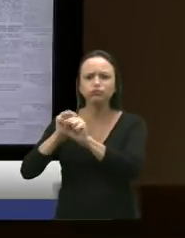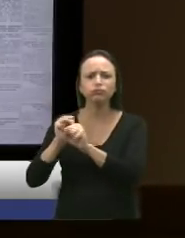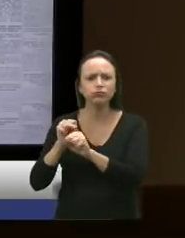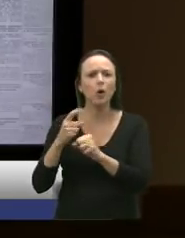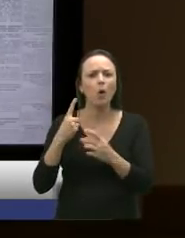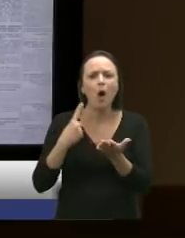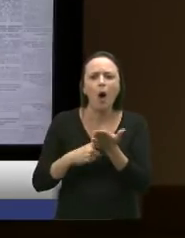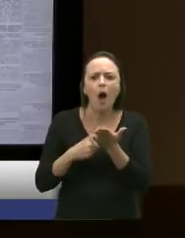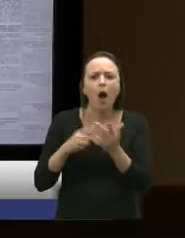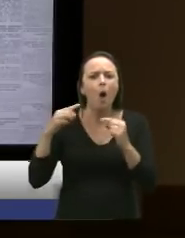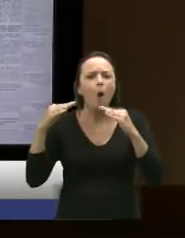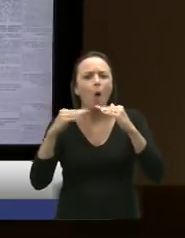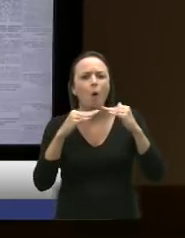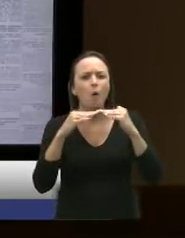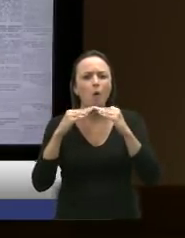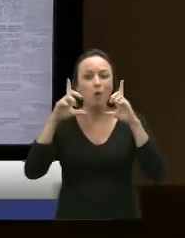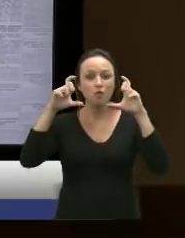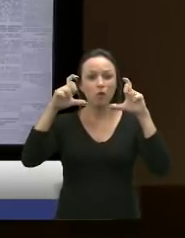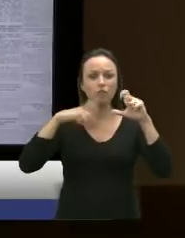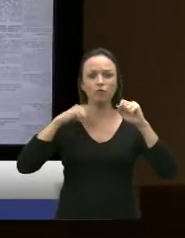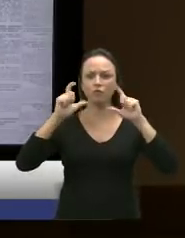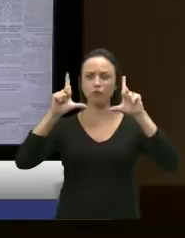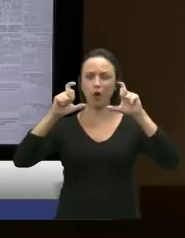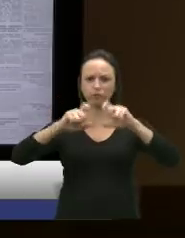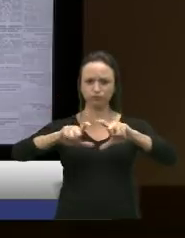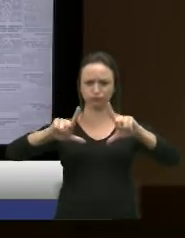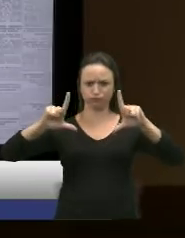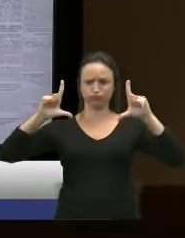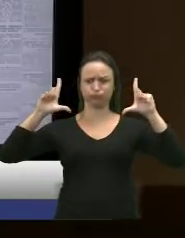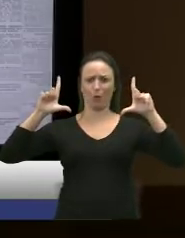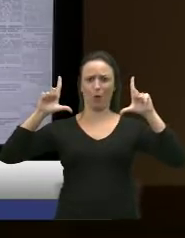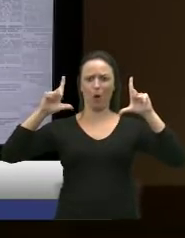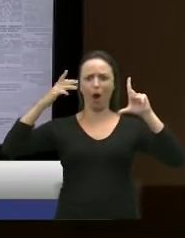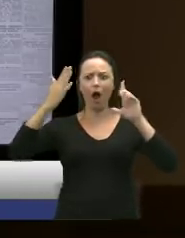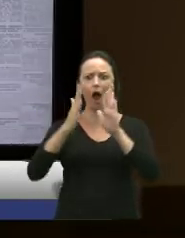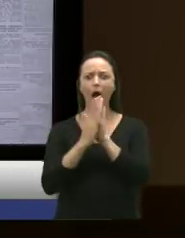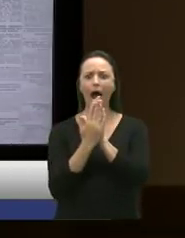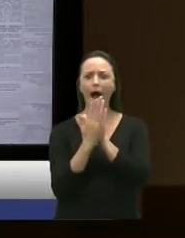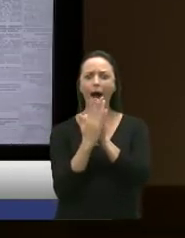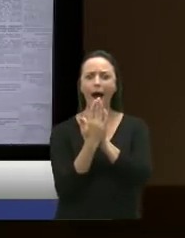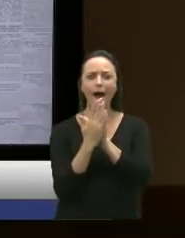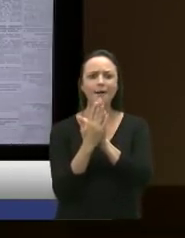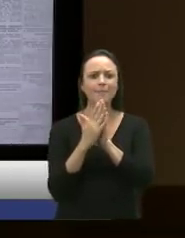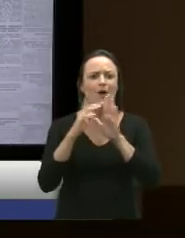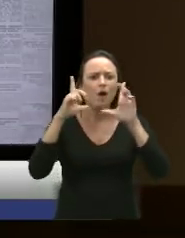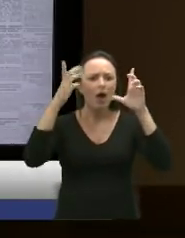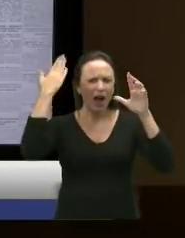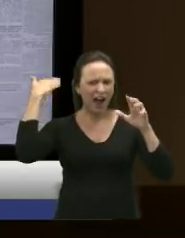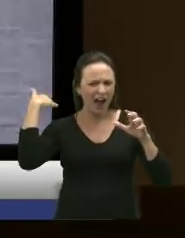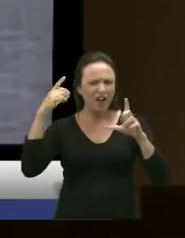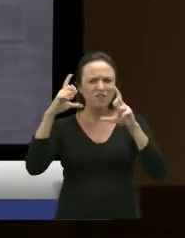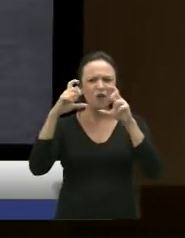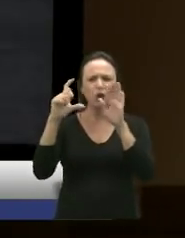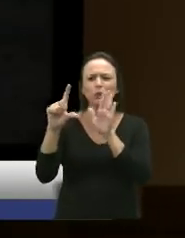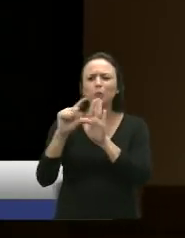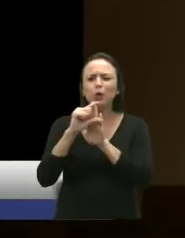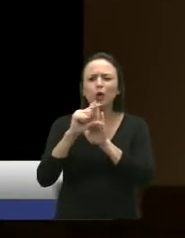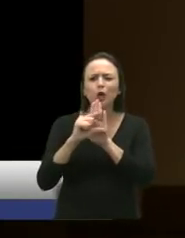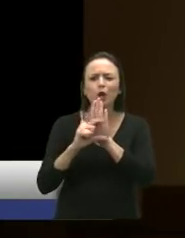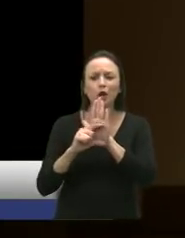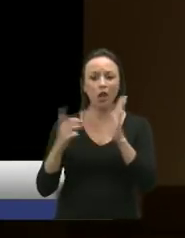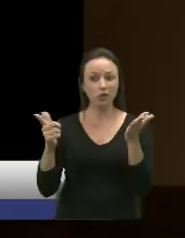na história, nós temos jornais com fotos gigantescas na capa. Isso não havia. Eram fotos pequenas. Os jornais com